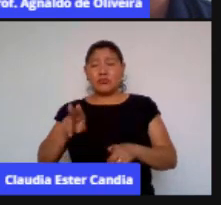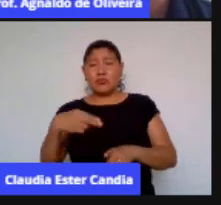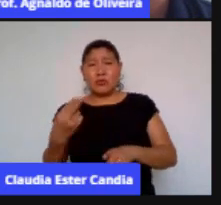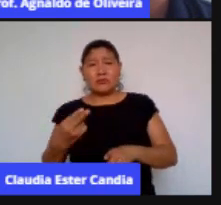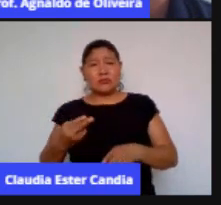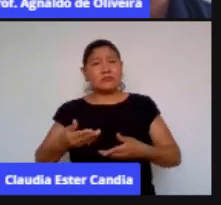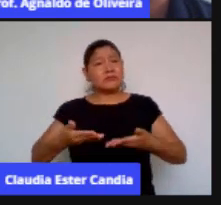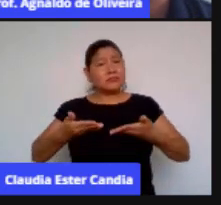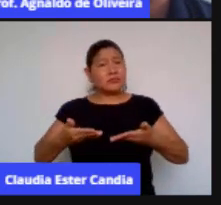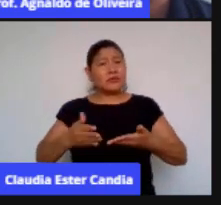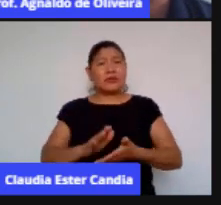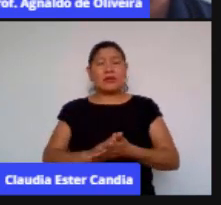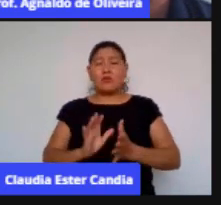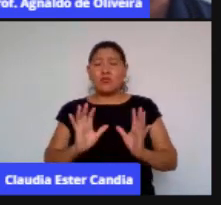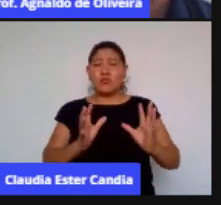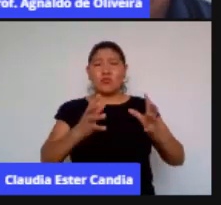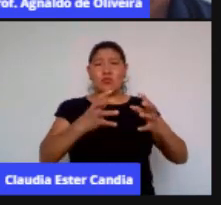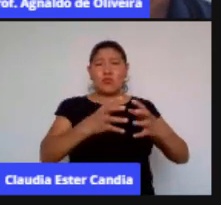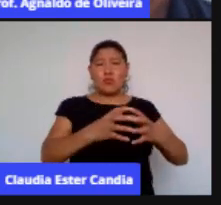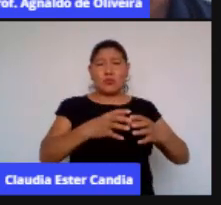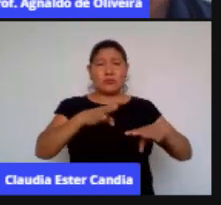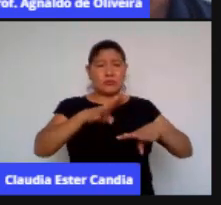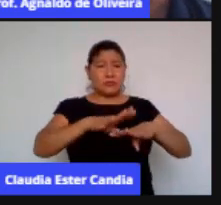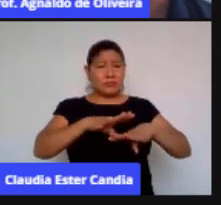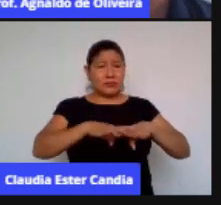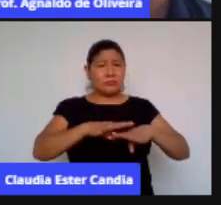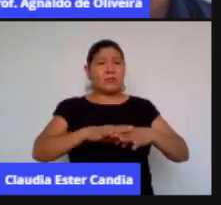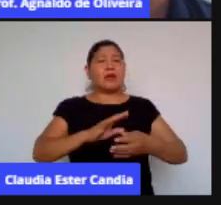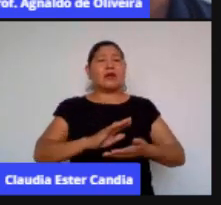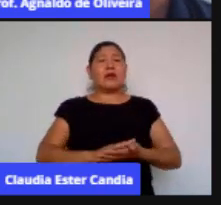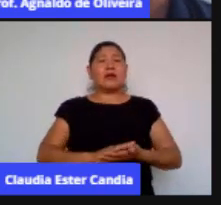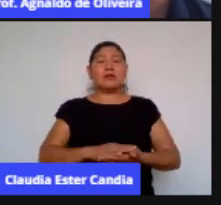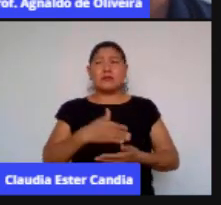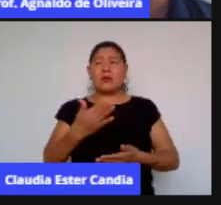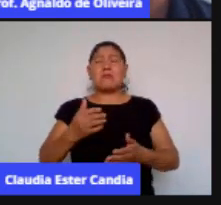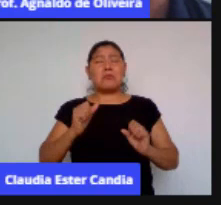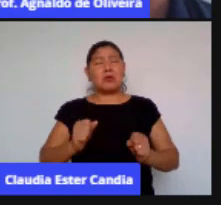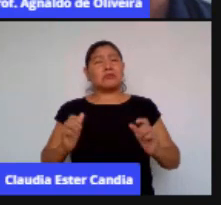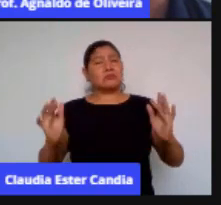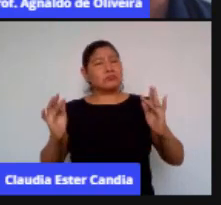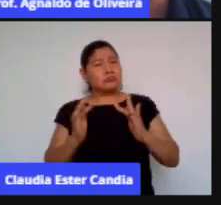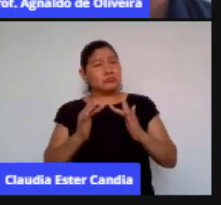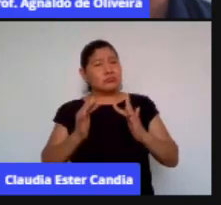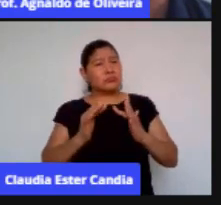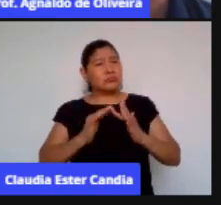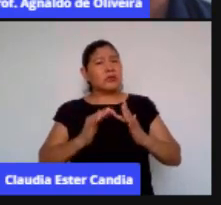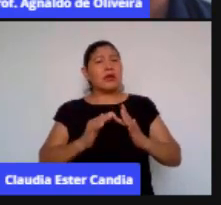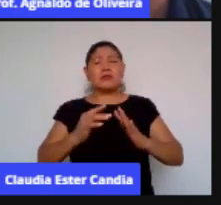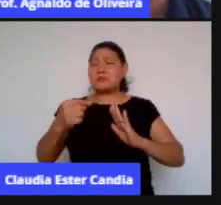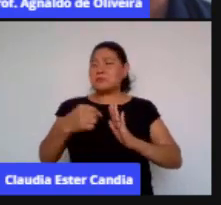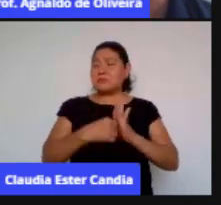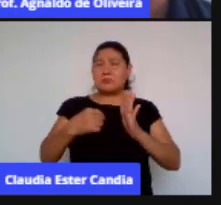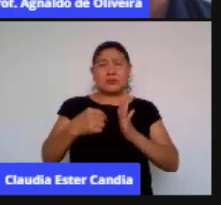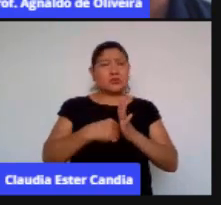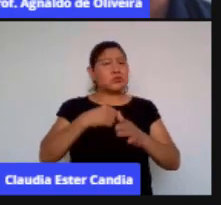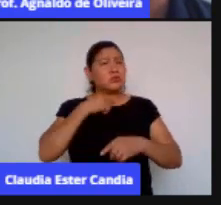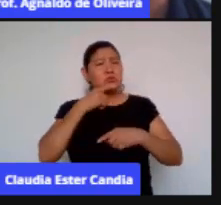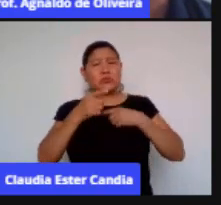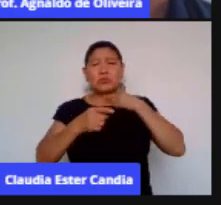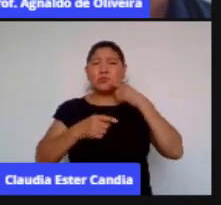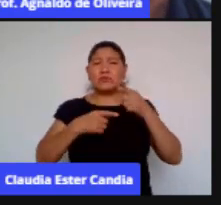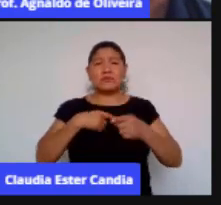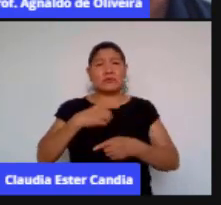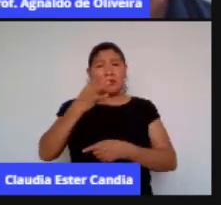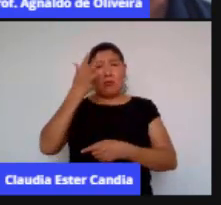enquanto equipe matemática da CEMED, à disposição para vocês, a de vocês. Entrem em contato conosco e reforço que amanhã, que quando vocês estiverem